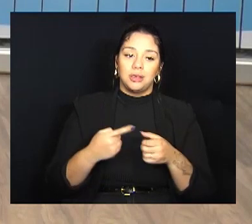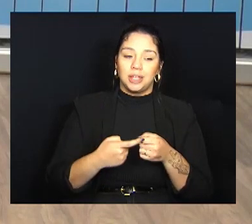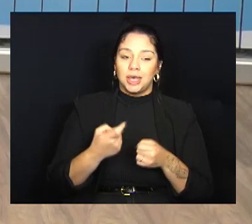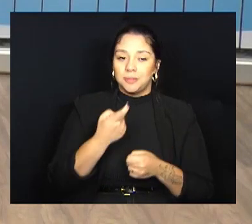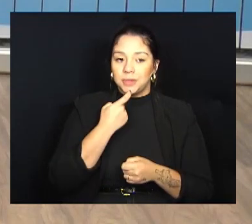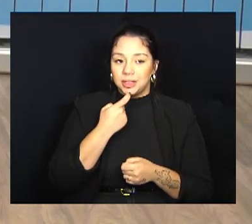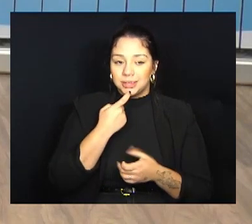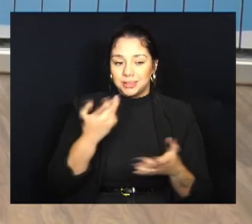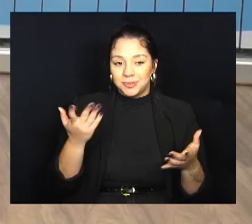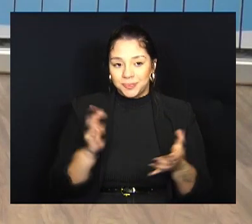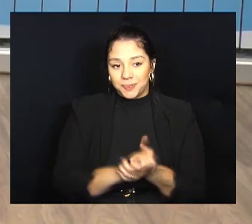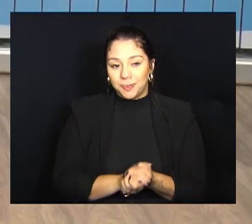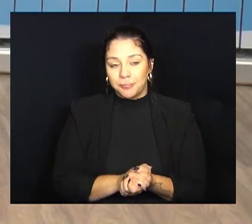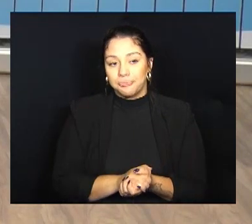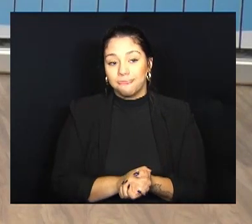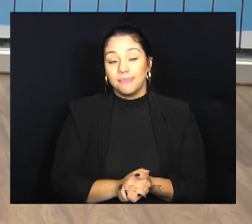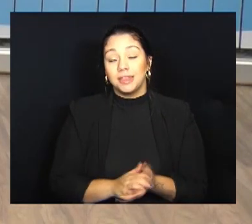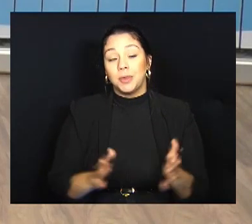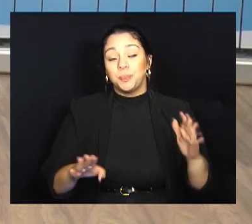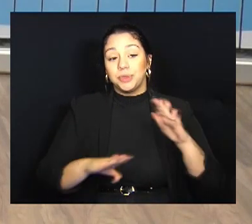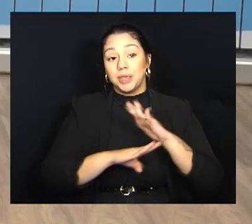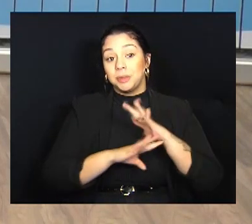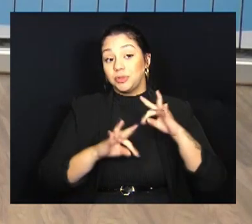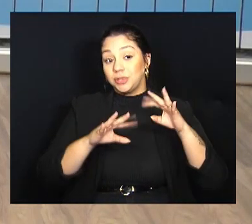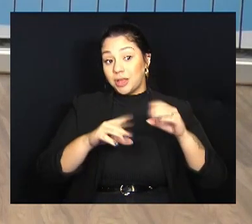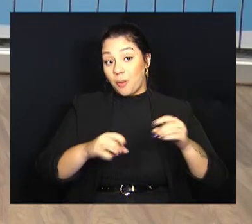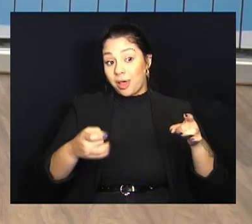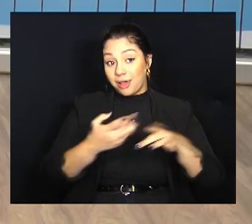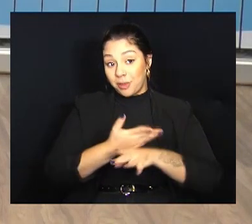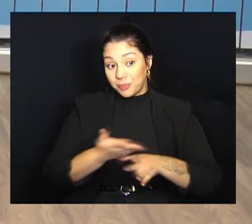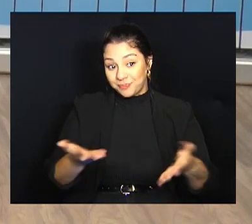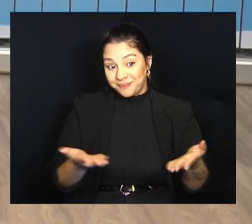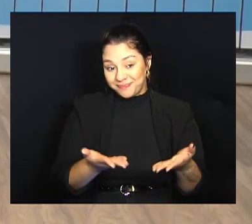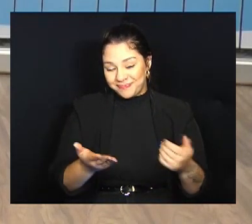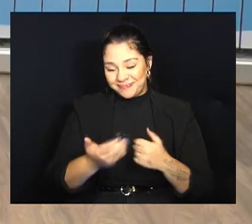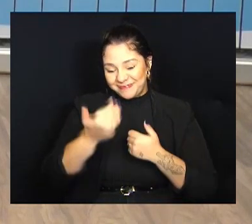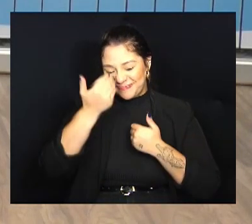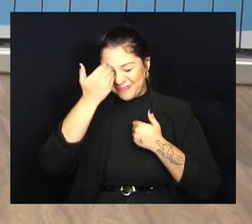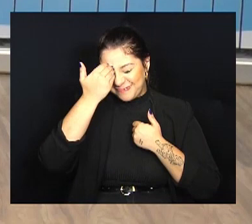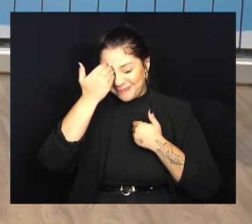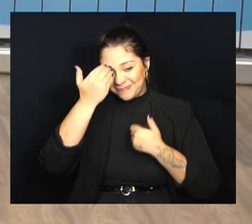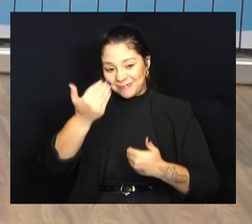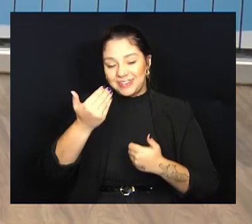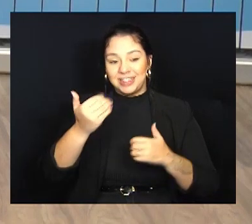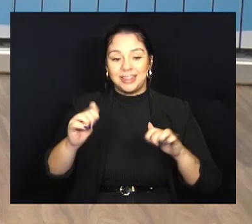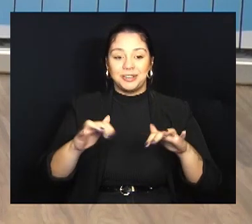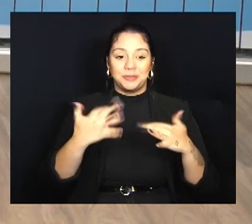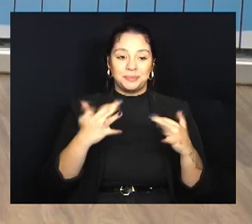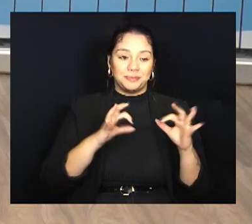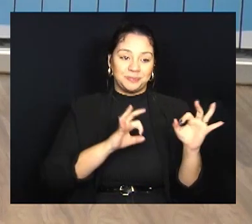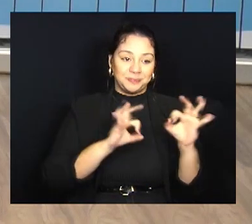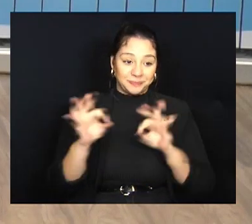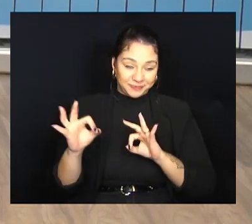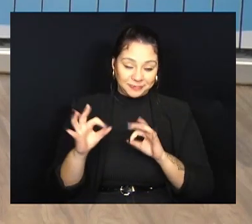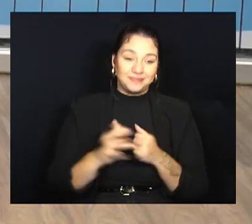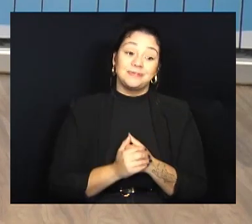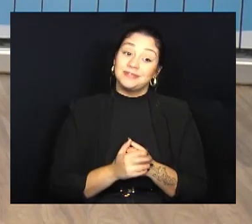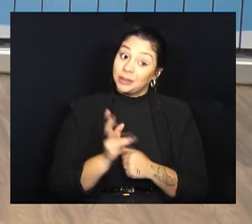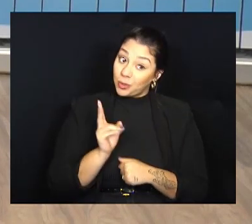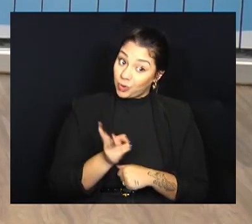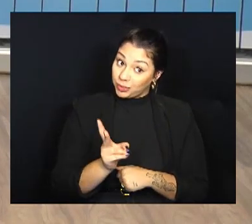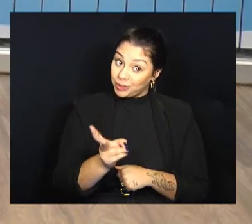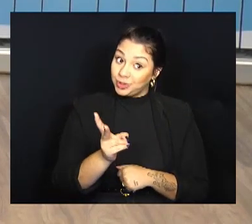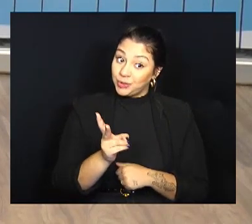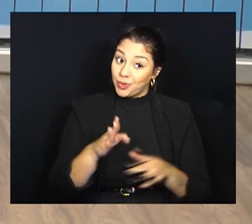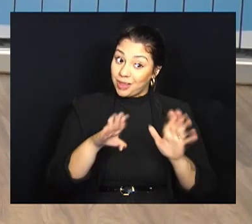de Campinas. Nosso Câmara Total fica por aqui. Muito obrigado pela sua companhia, pela sua audiência. Continue